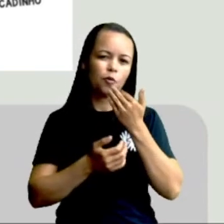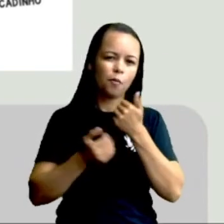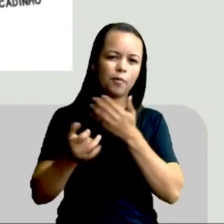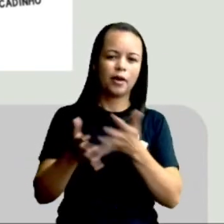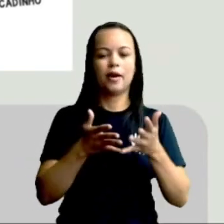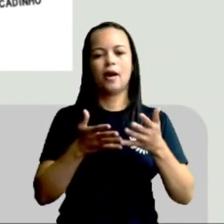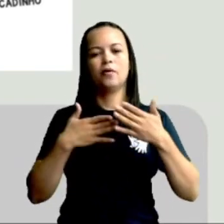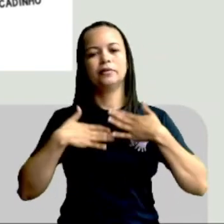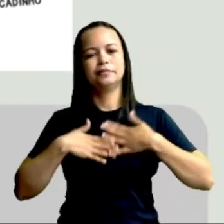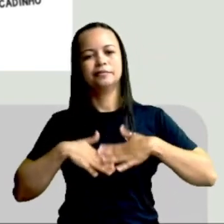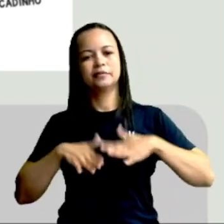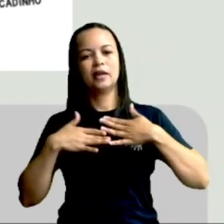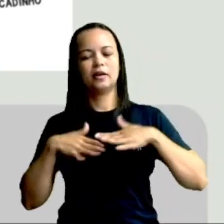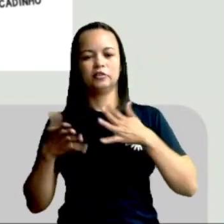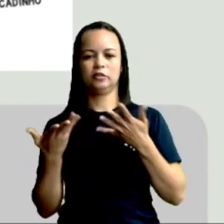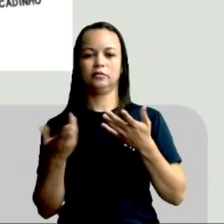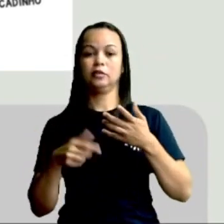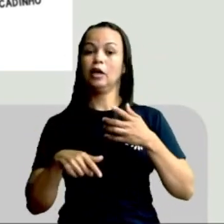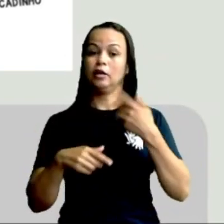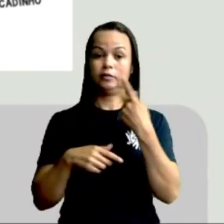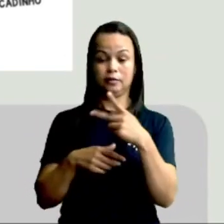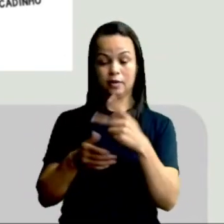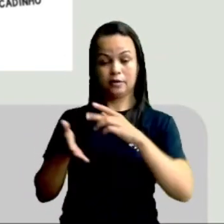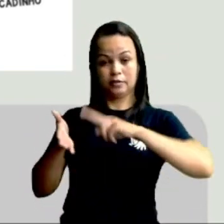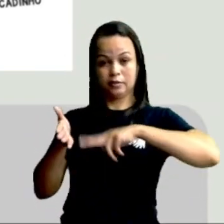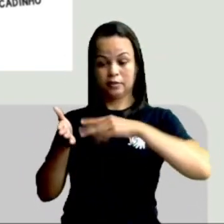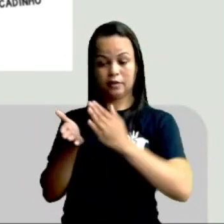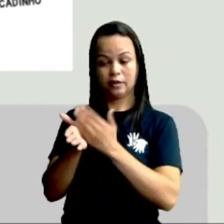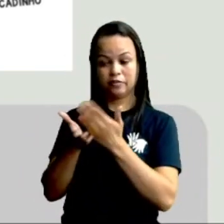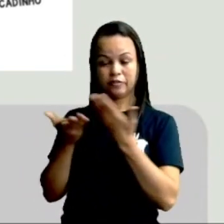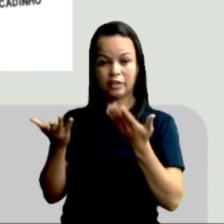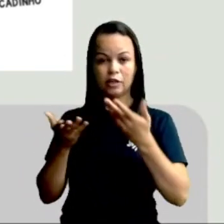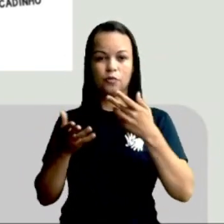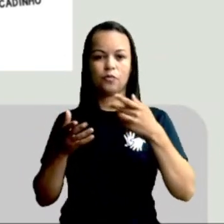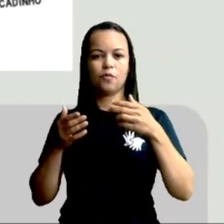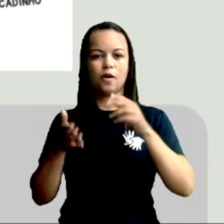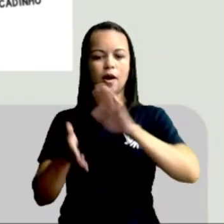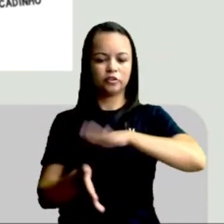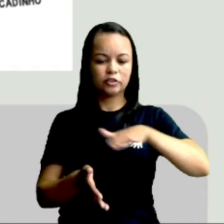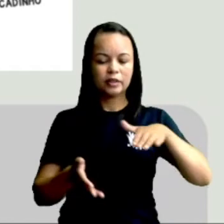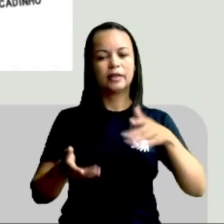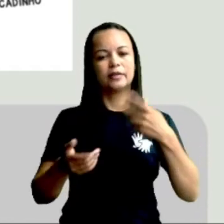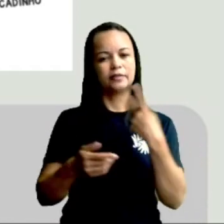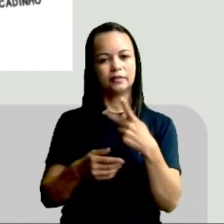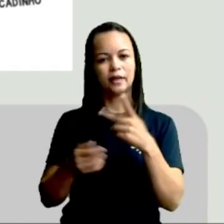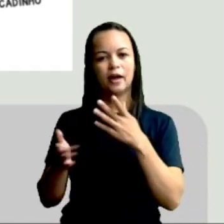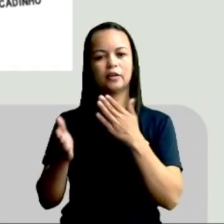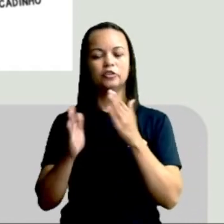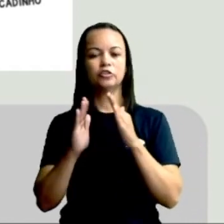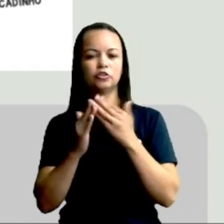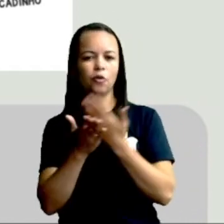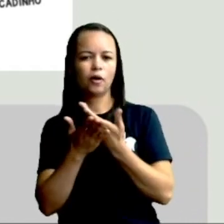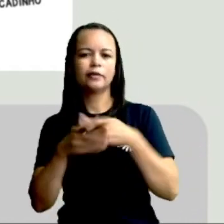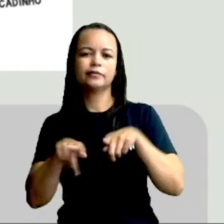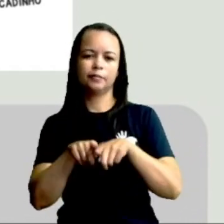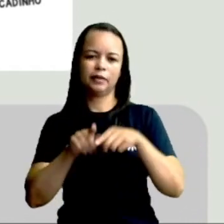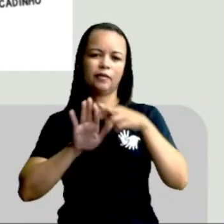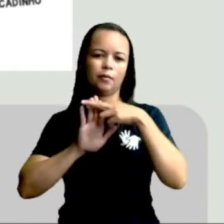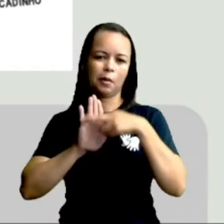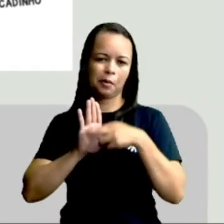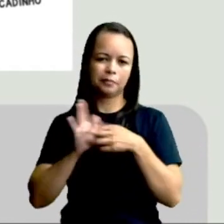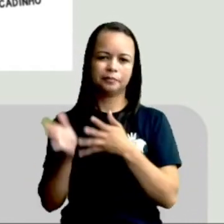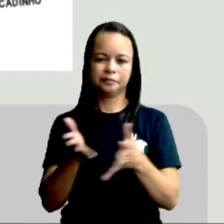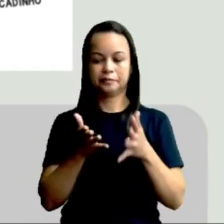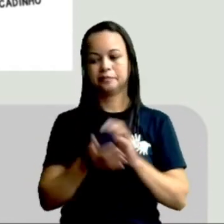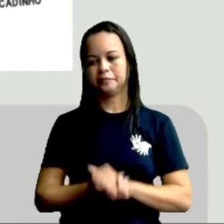hora de relaxar. Então, no livrinho também, as crianças daquela escola fizeram a rotina. Acordar, ter um bom